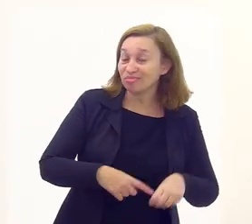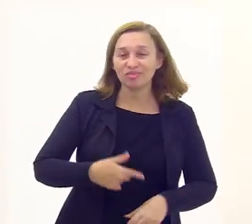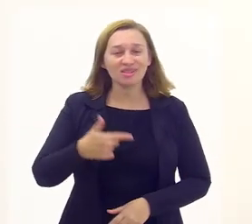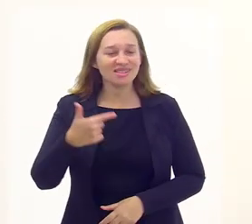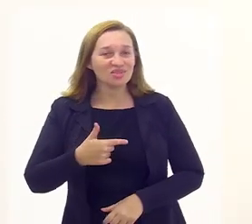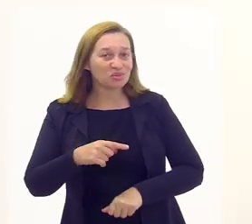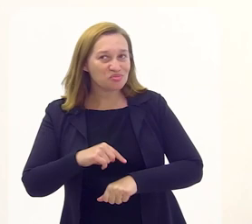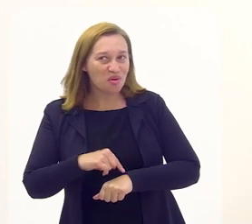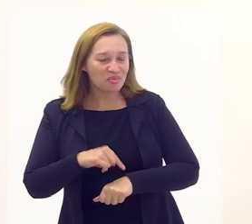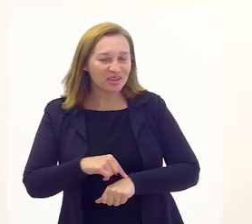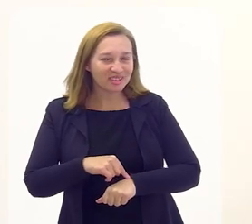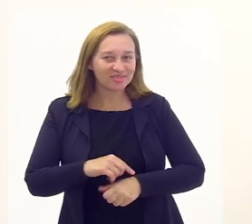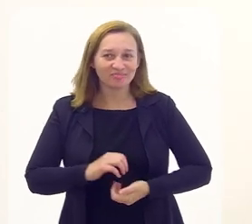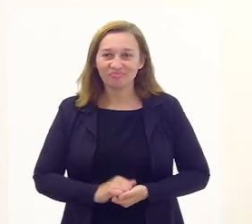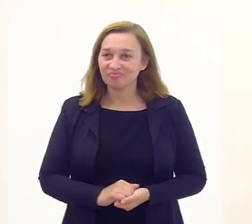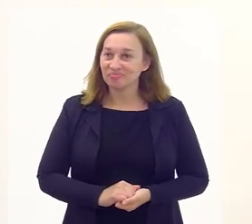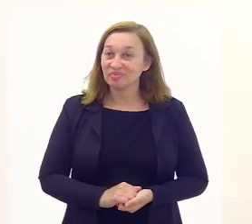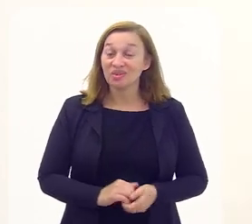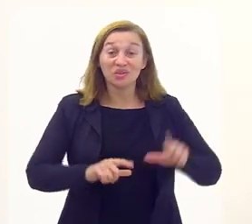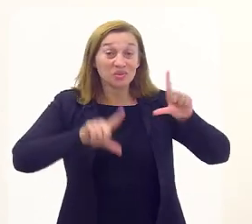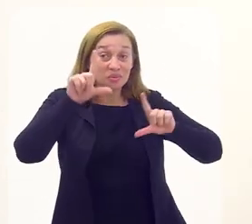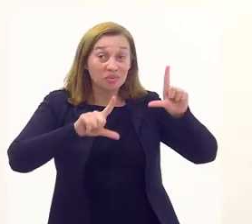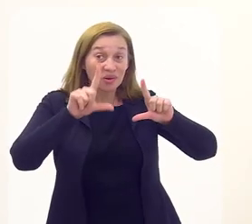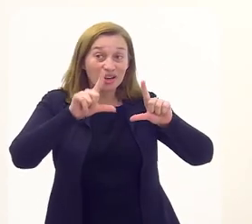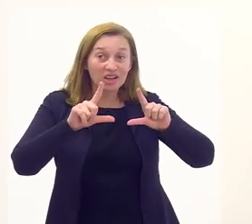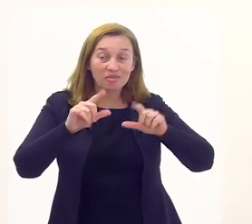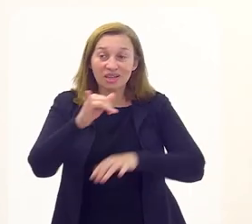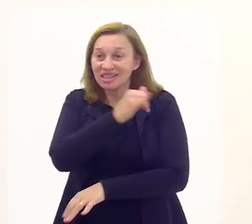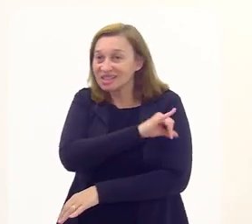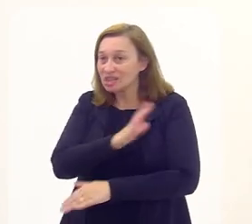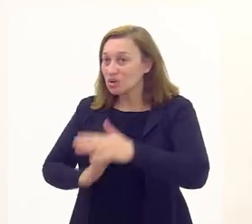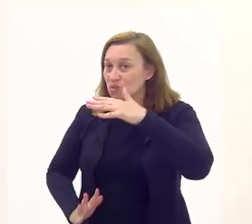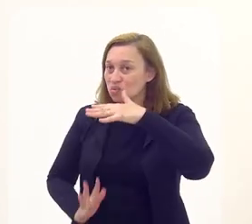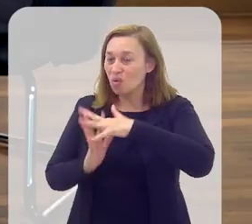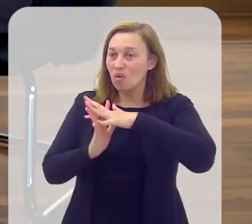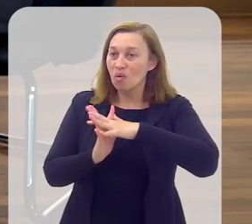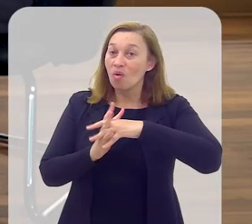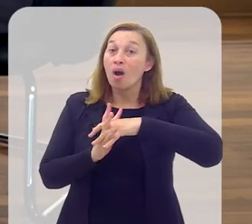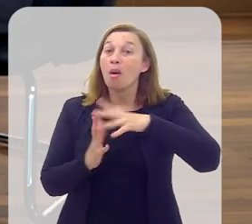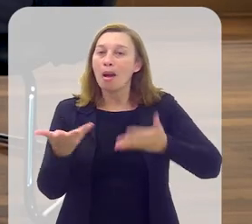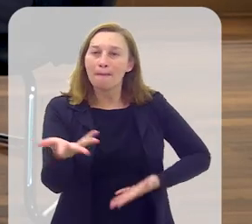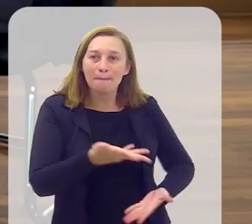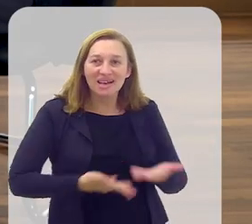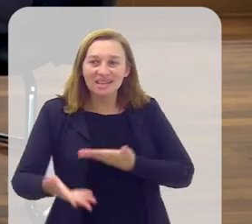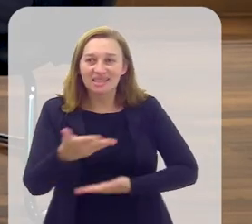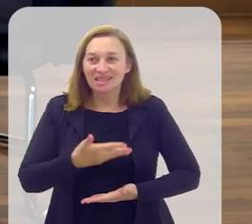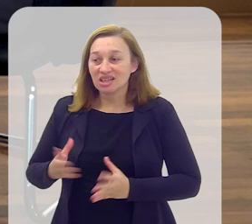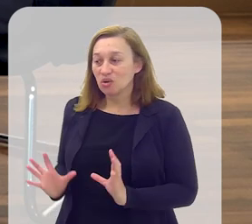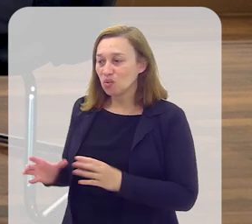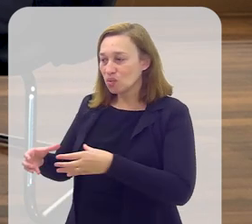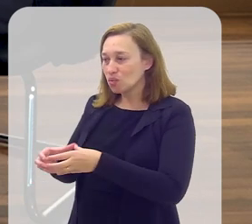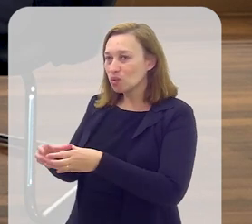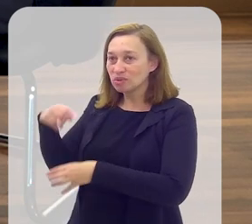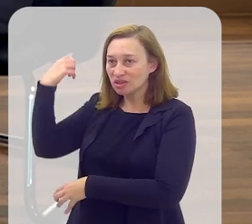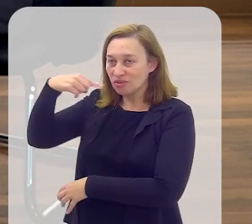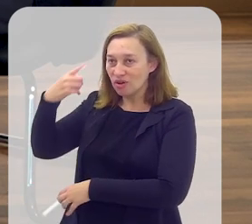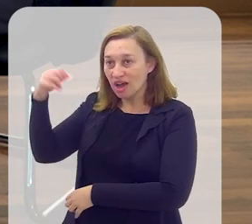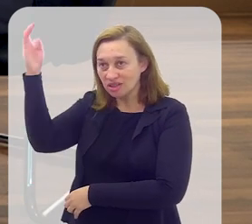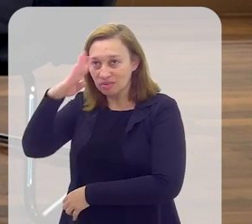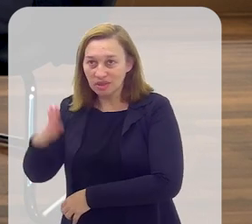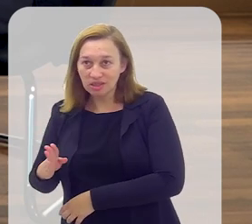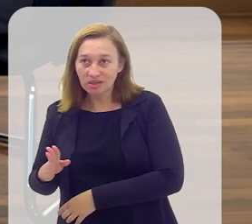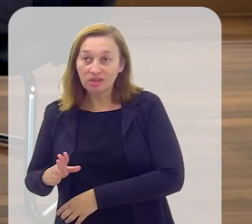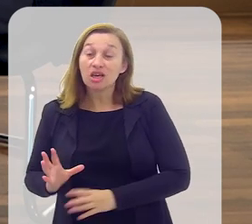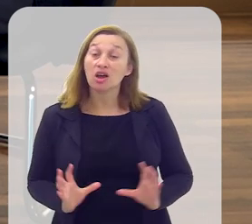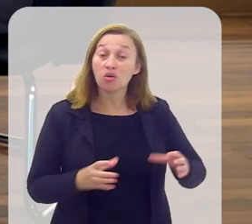Voltamos para o nosso segundo bloco, trazendo aqui no programa Rio Sem Fronteiras, uma parceria entre a Ordem dos Advogados do Brasil,